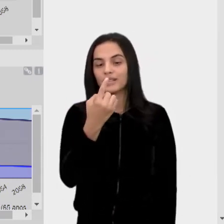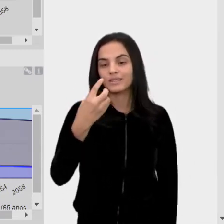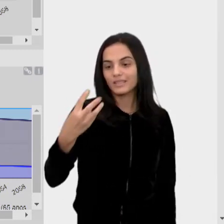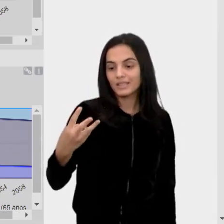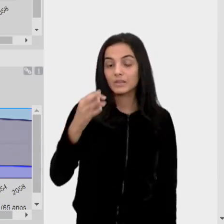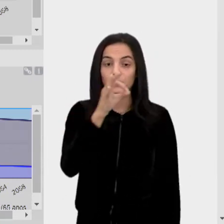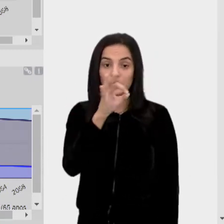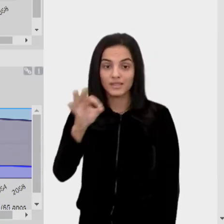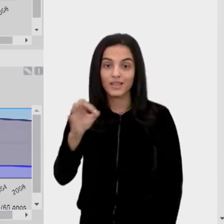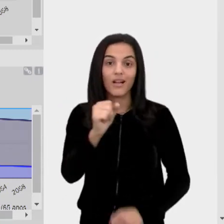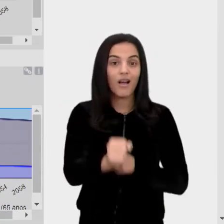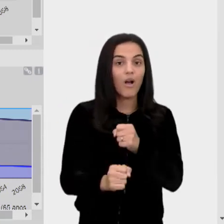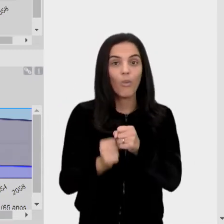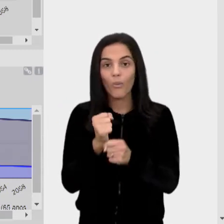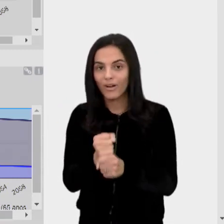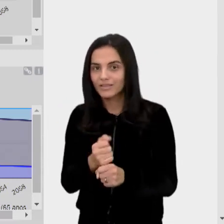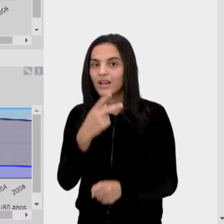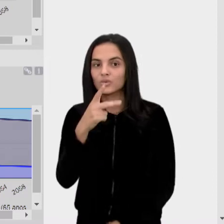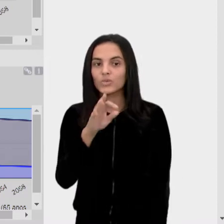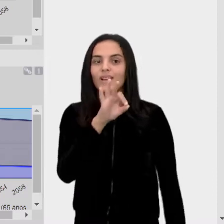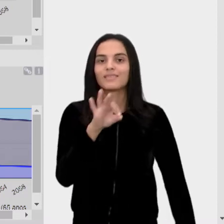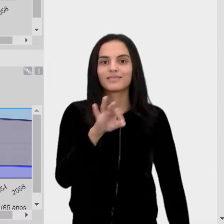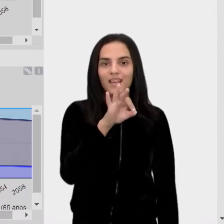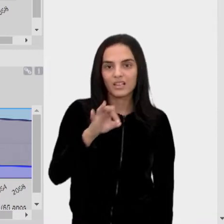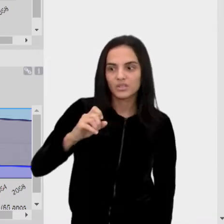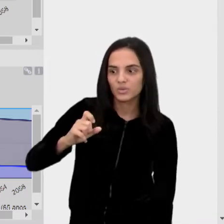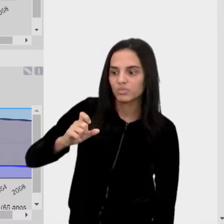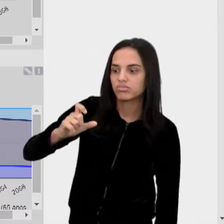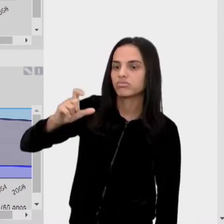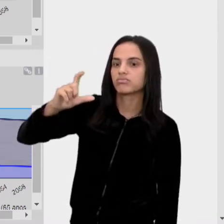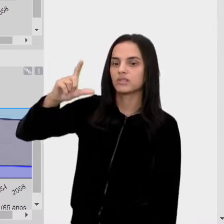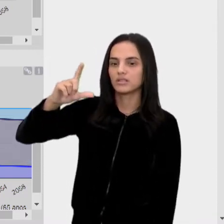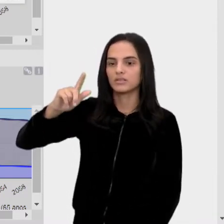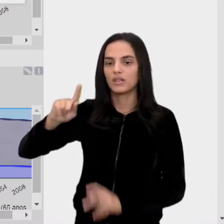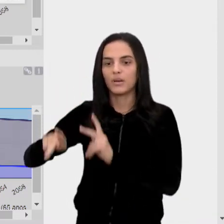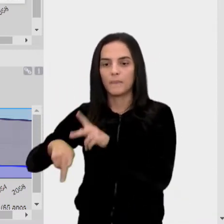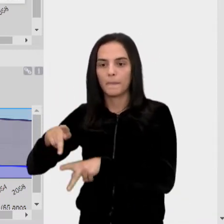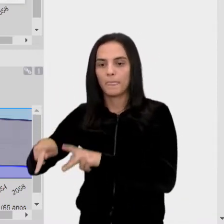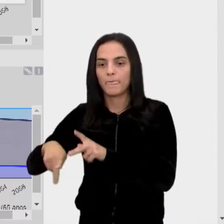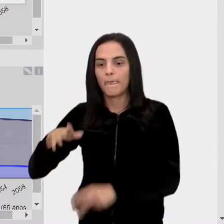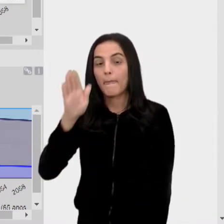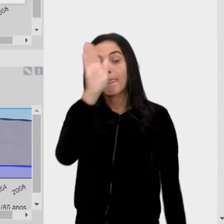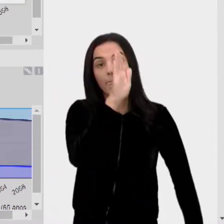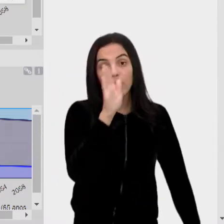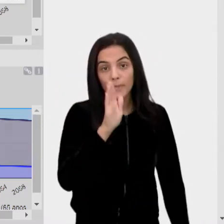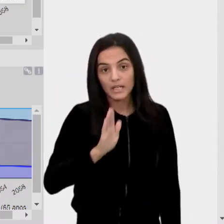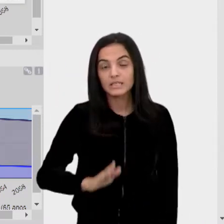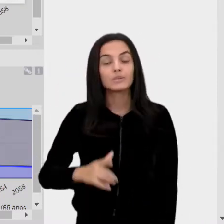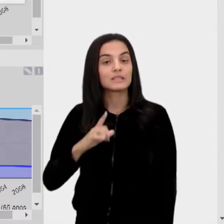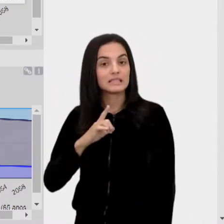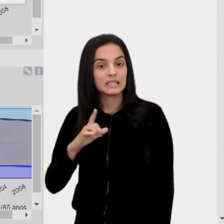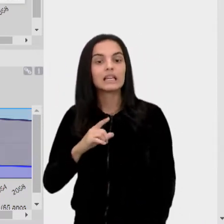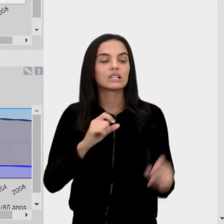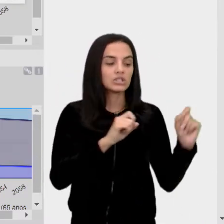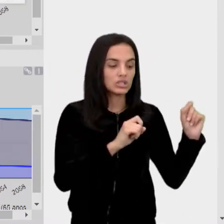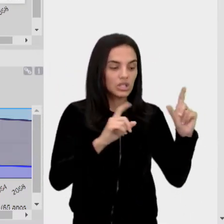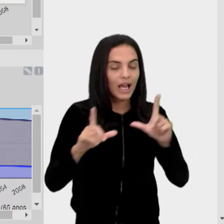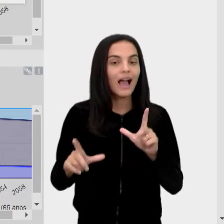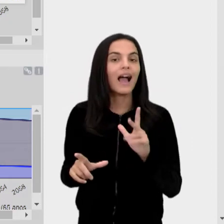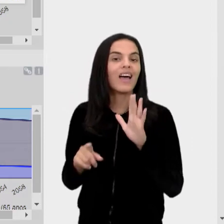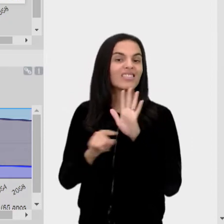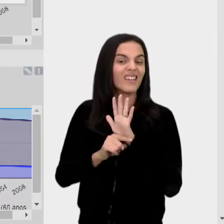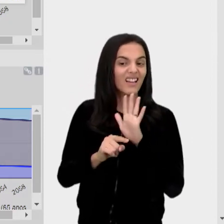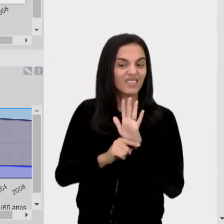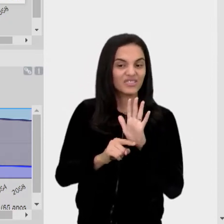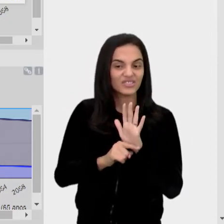0,13% ao ano a sua taxa de crescimento populacional, né? Enquanto que o Brasil tem uma projeção já negativa,